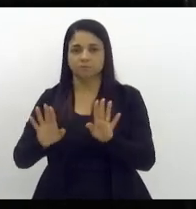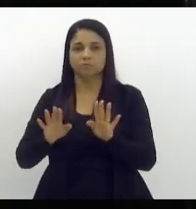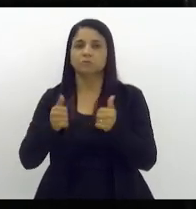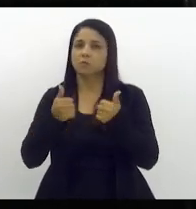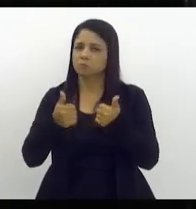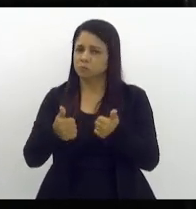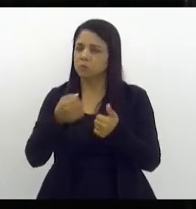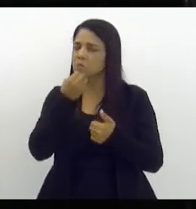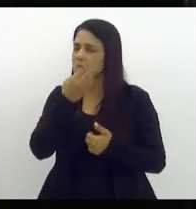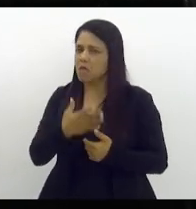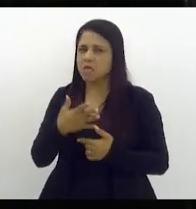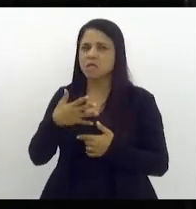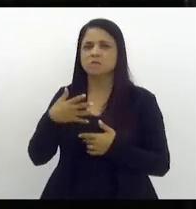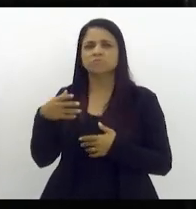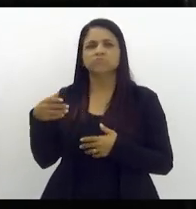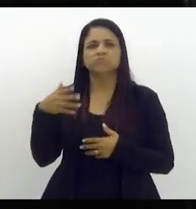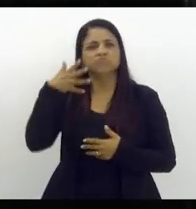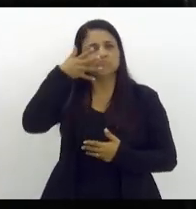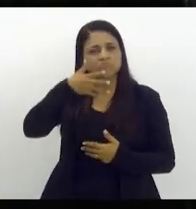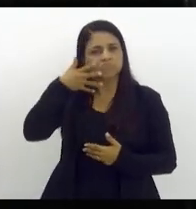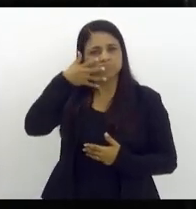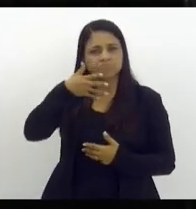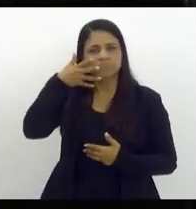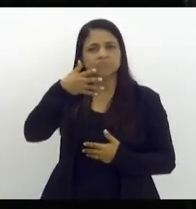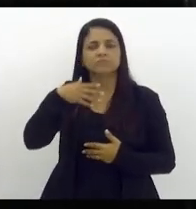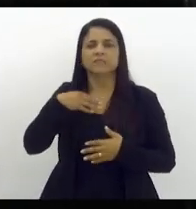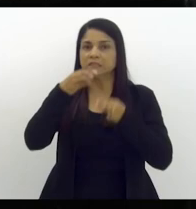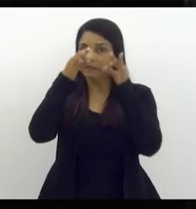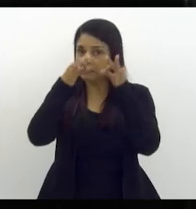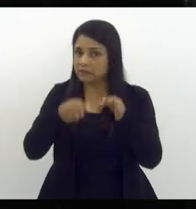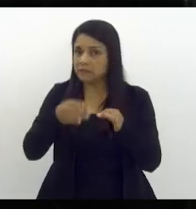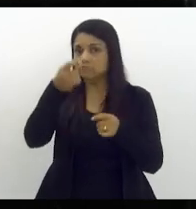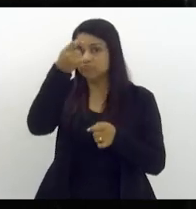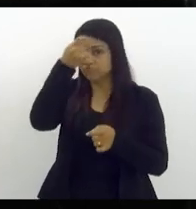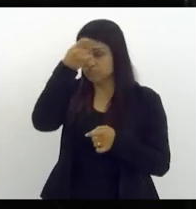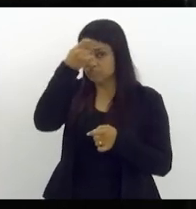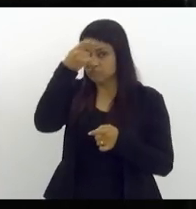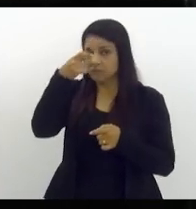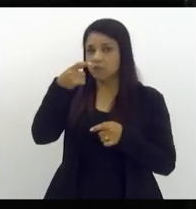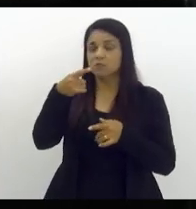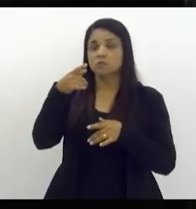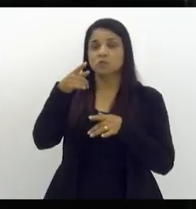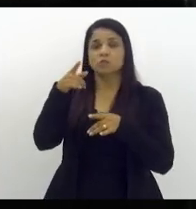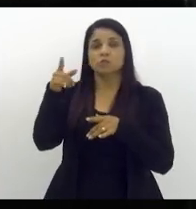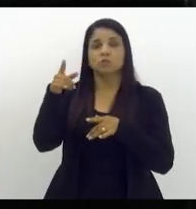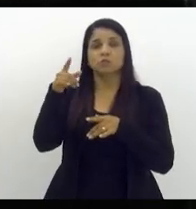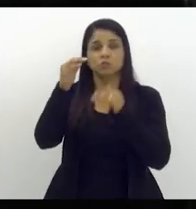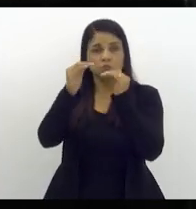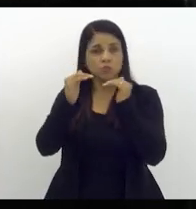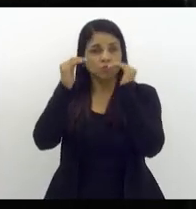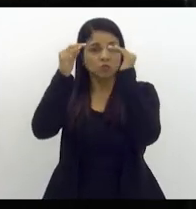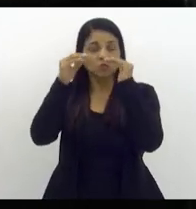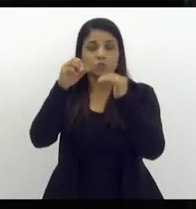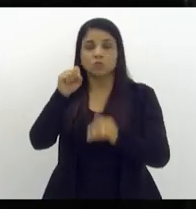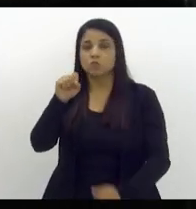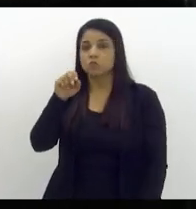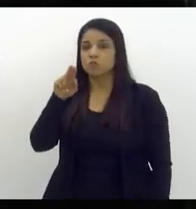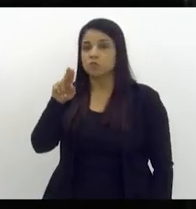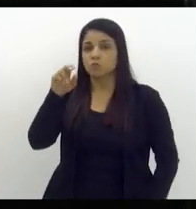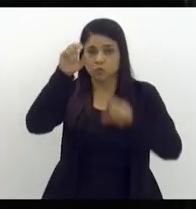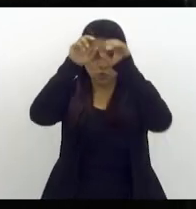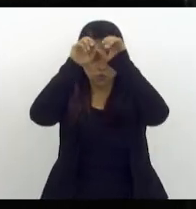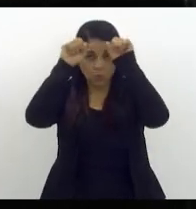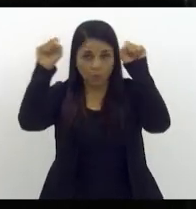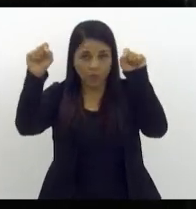colocado por eles, tenho ciência que o Supremo determinou, tenho ciência das leis, mas tenho